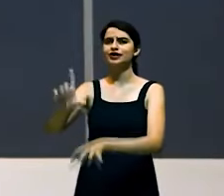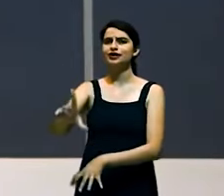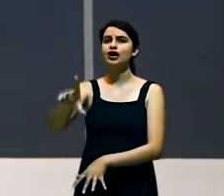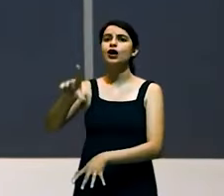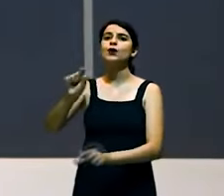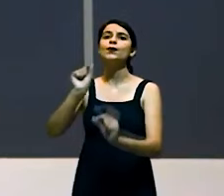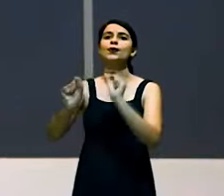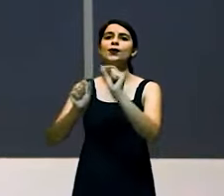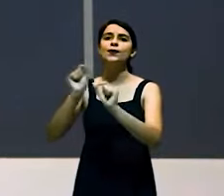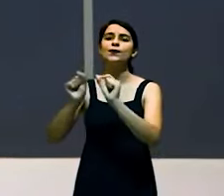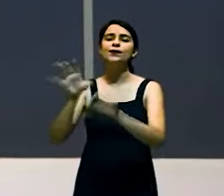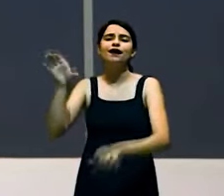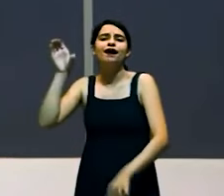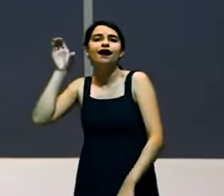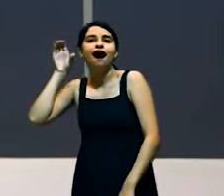meus pés.